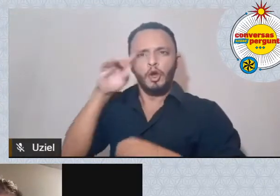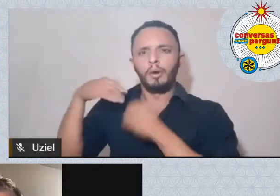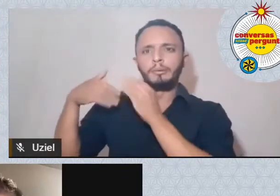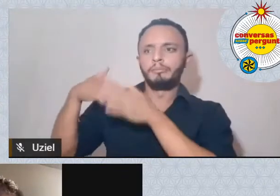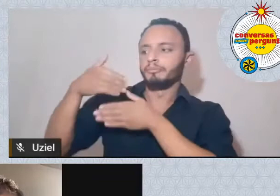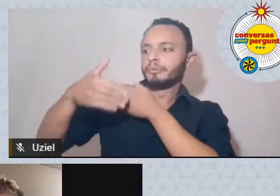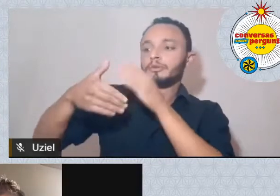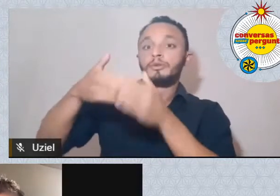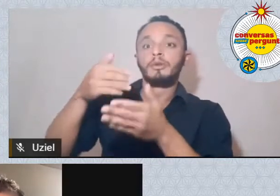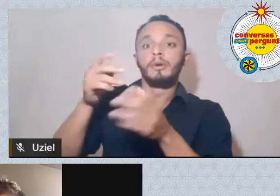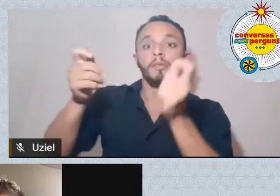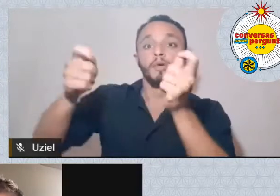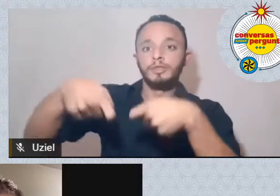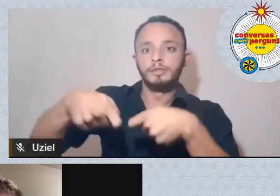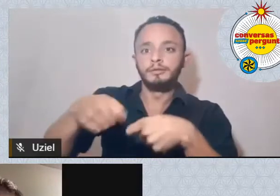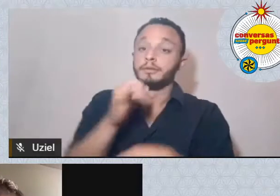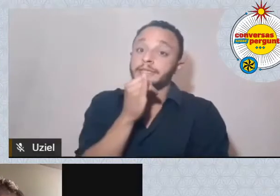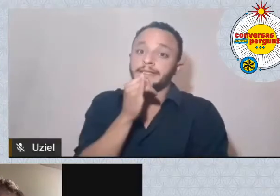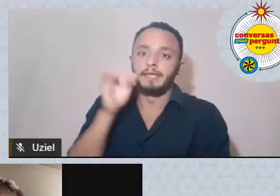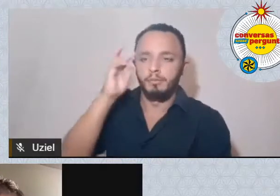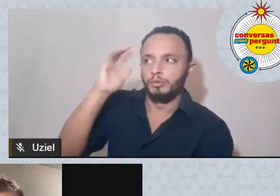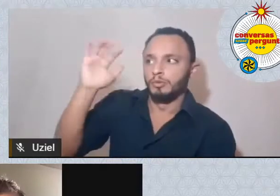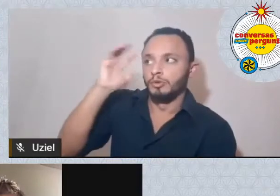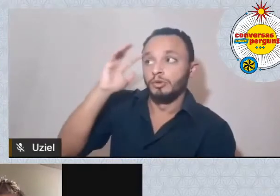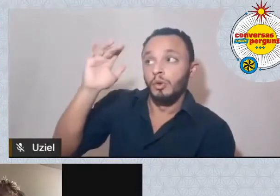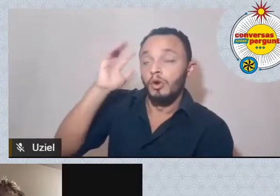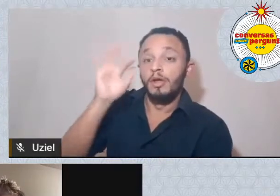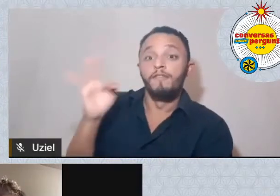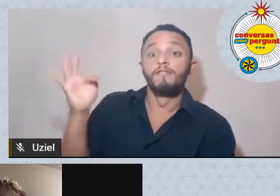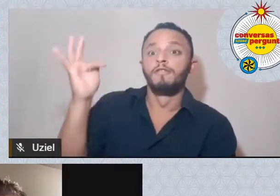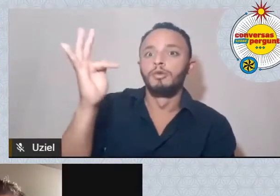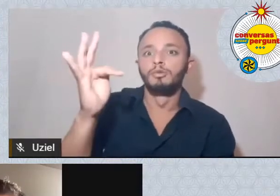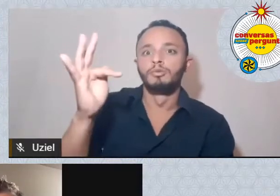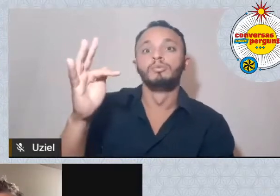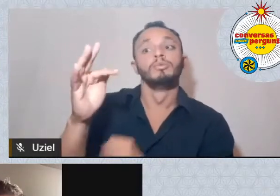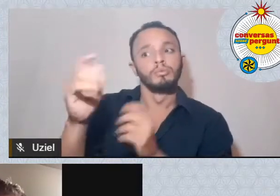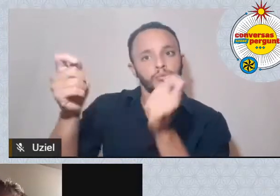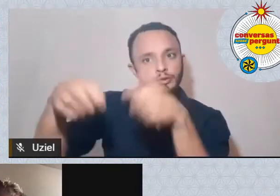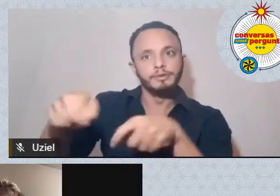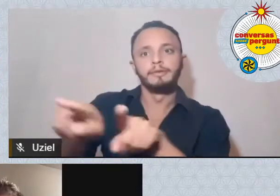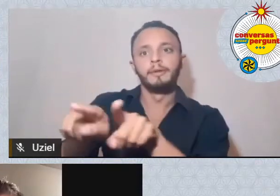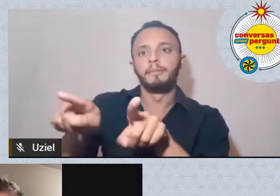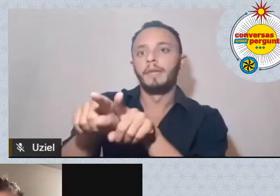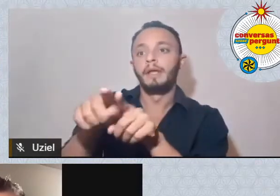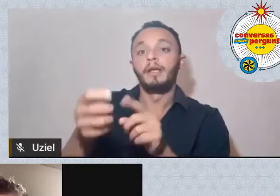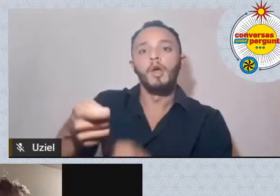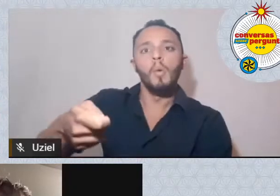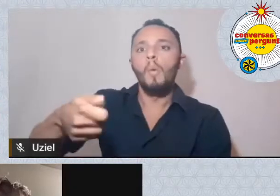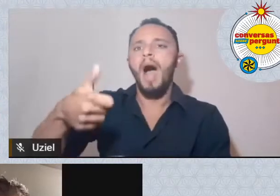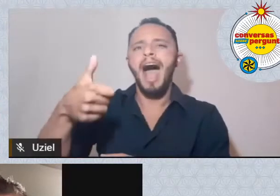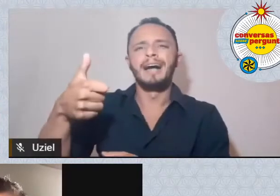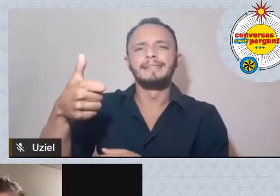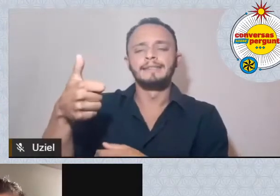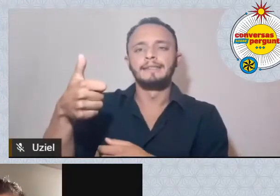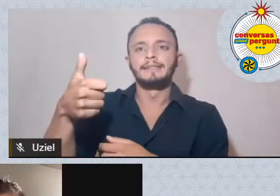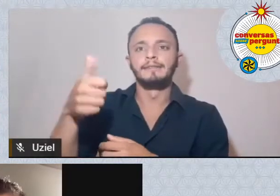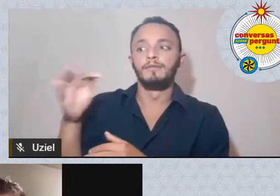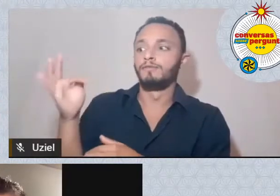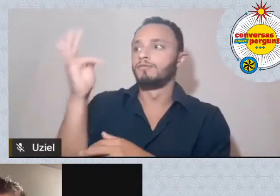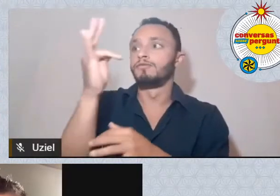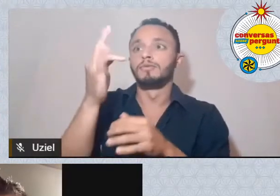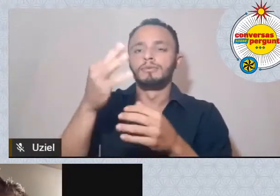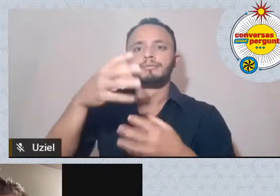os nossos sonhos, com os futuros possíveis, com as agonias, com os quase que nos